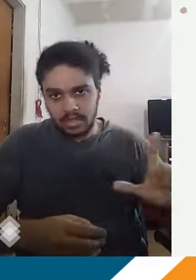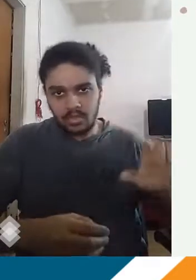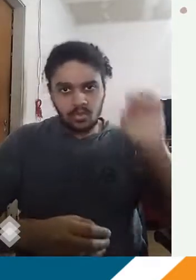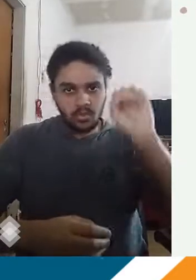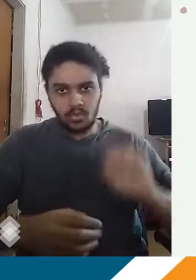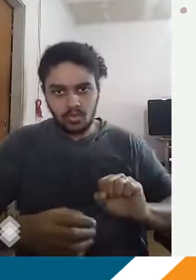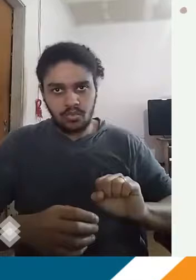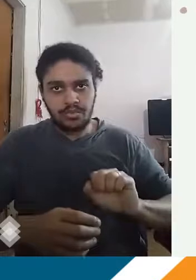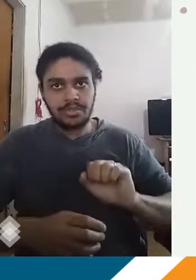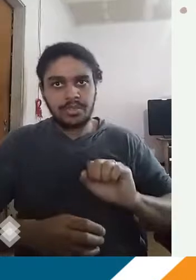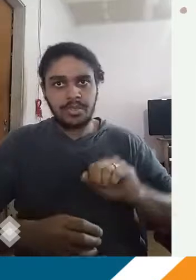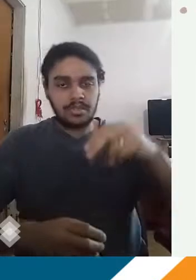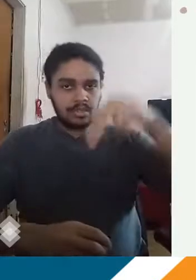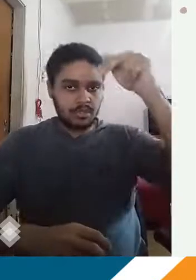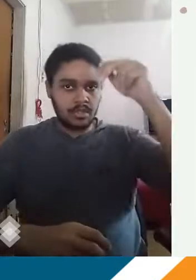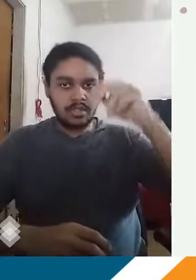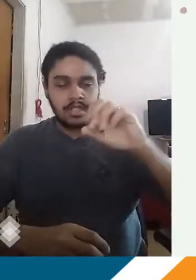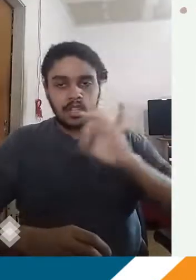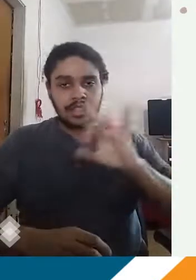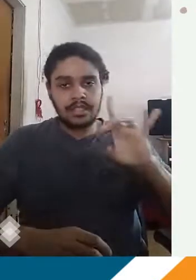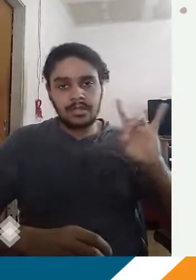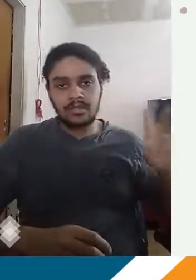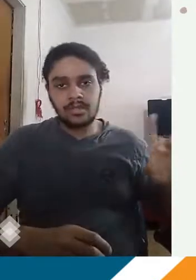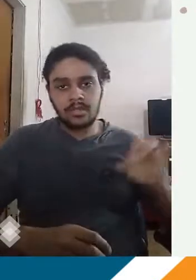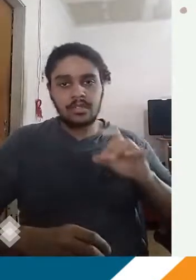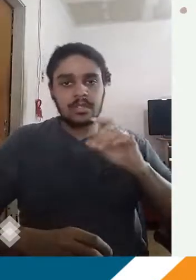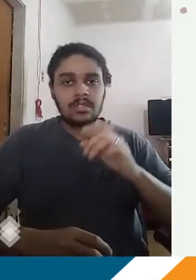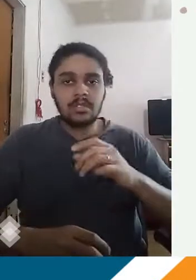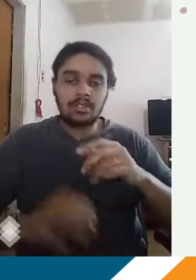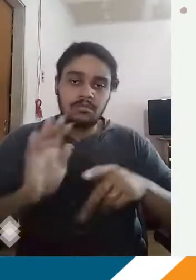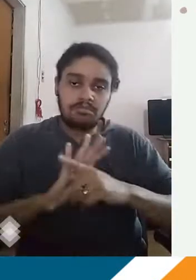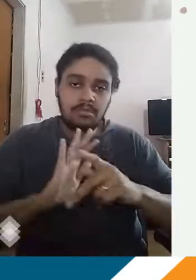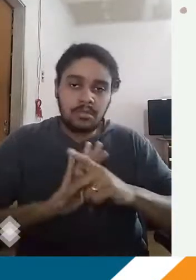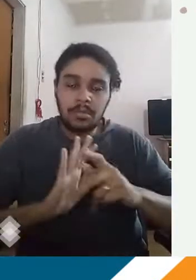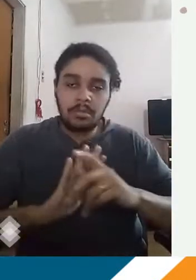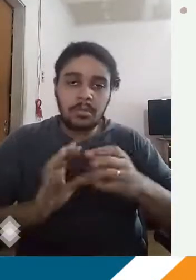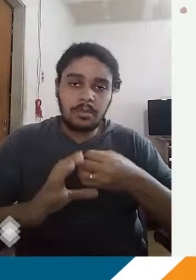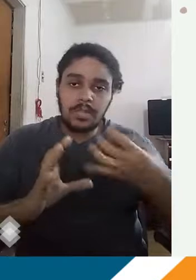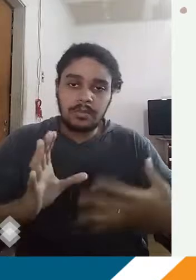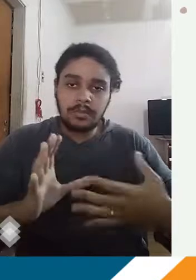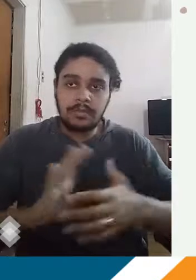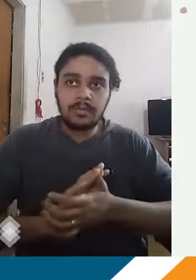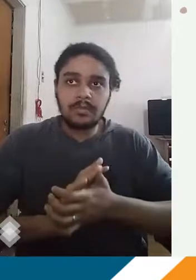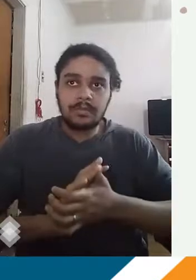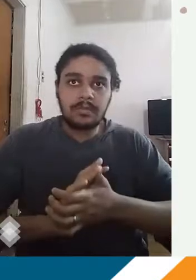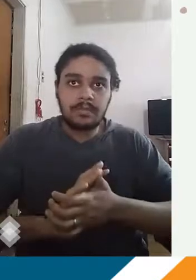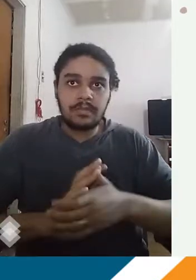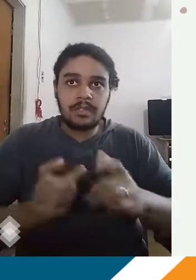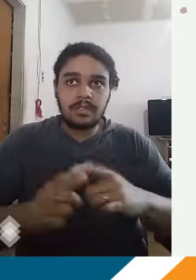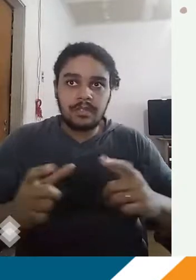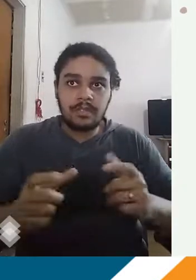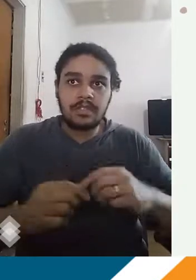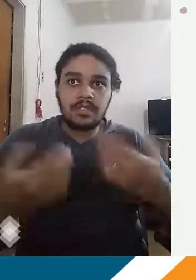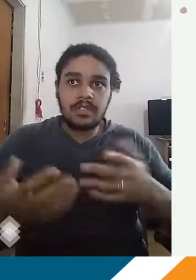demográfica: Sudeste, Sul, Nordeste, Centro-Oeste e Norte, cada um com as suas expertises, e ao lado teremos aí o